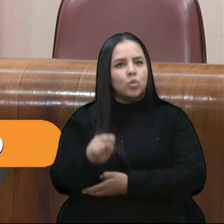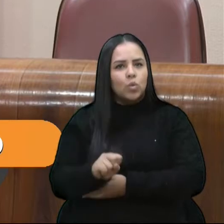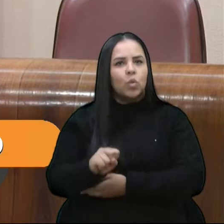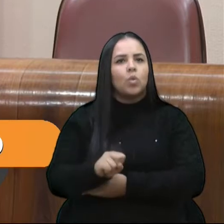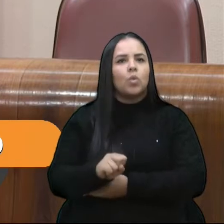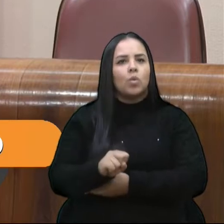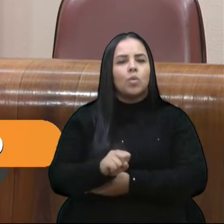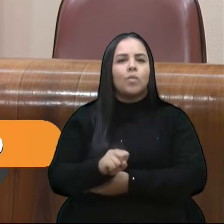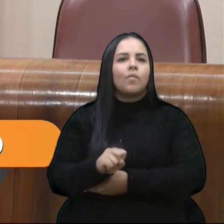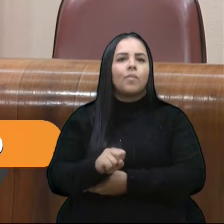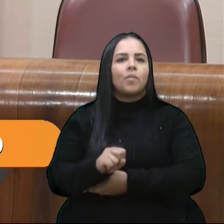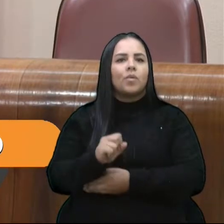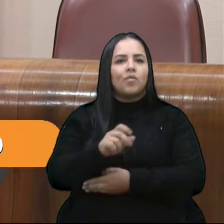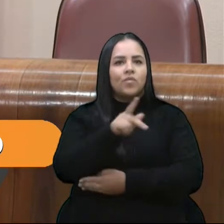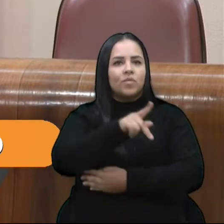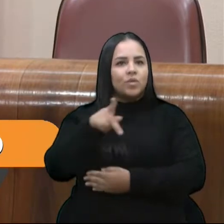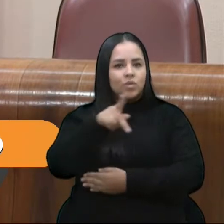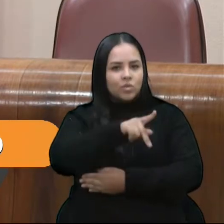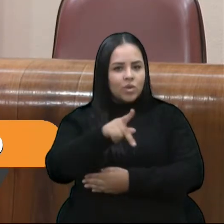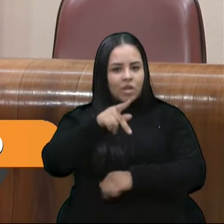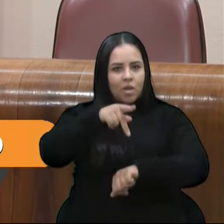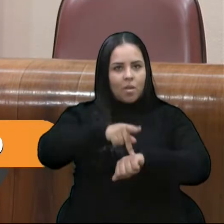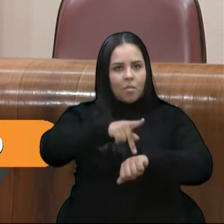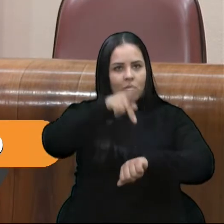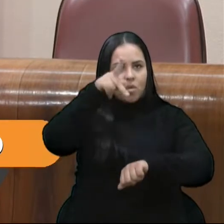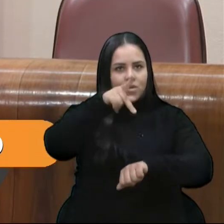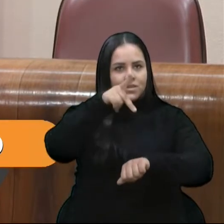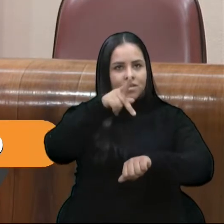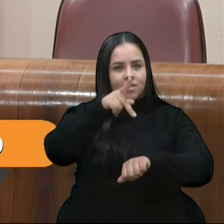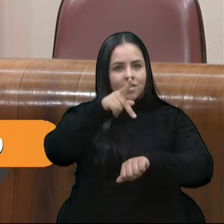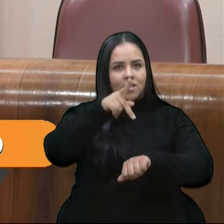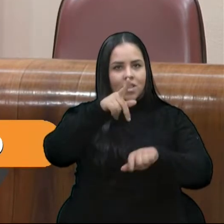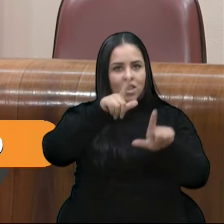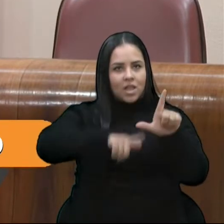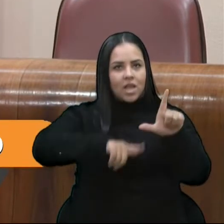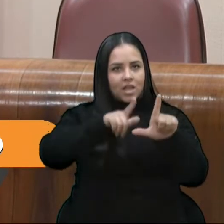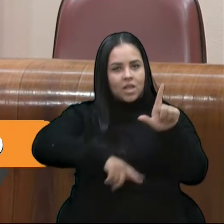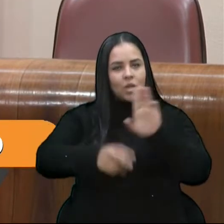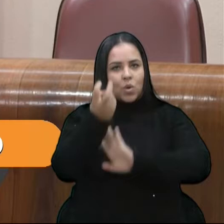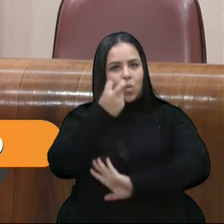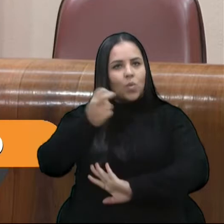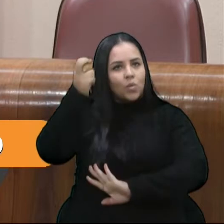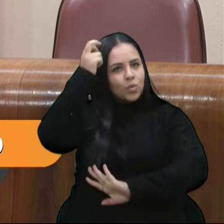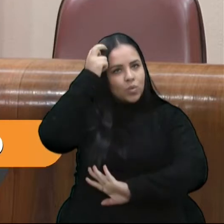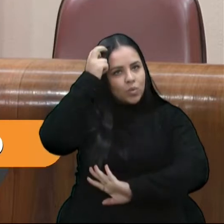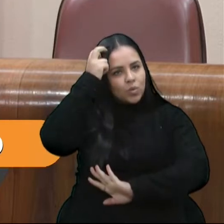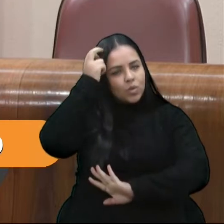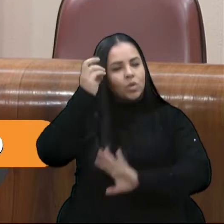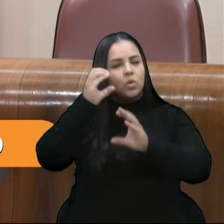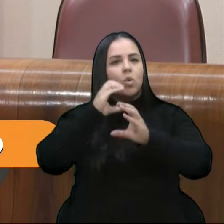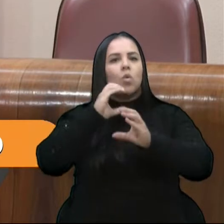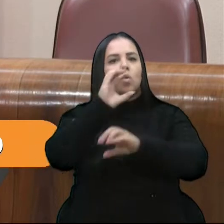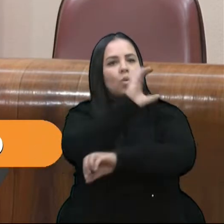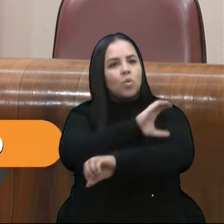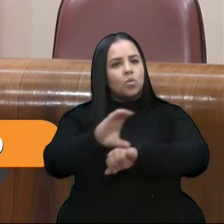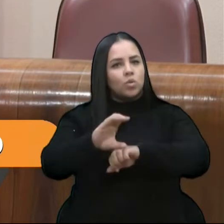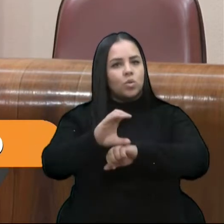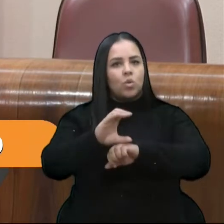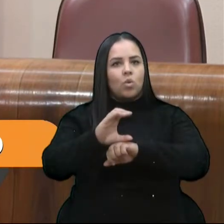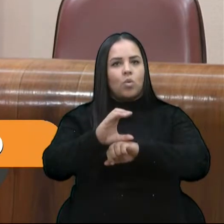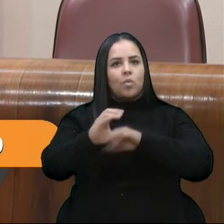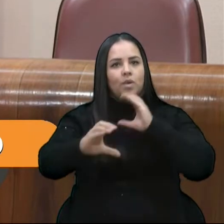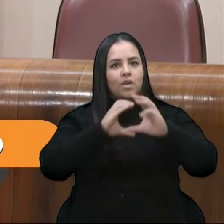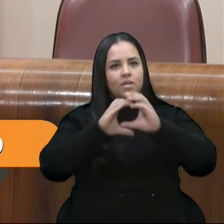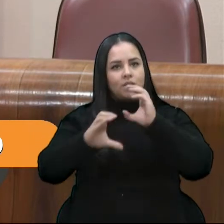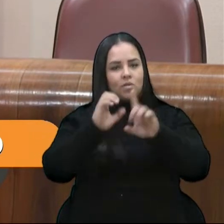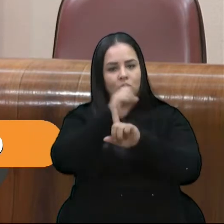professora permanente do Programa de Pós-Graduação em Letras e Cultura e dos cursos de Comunicação Social da Universidade de